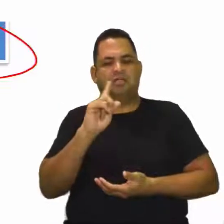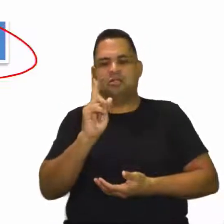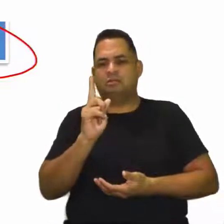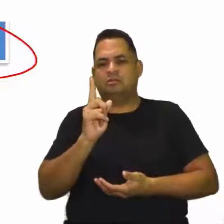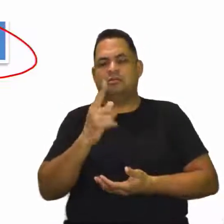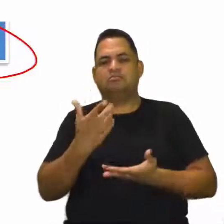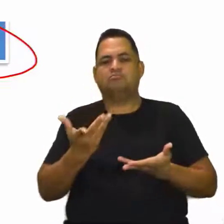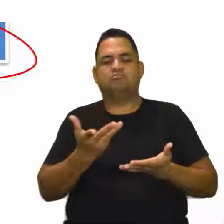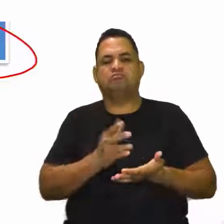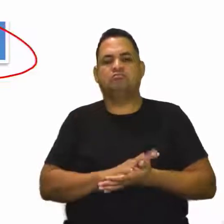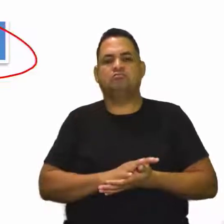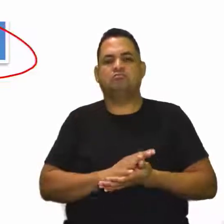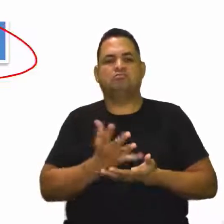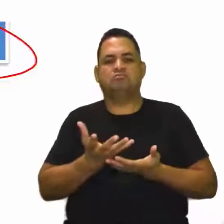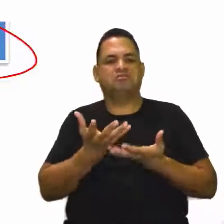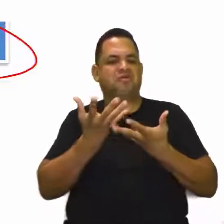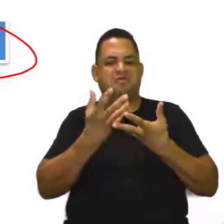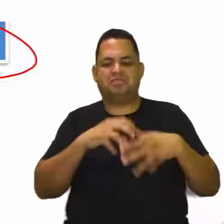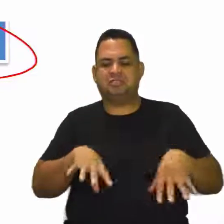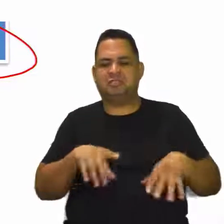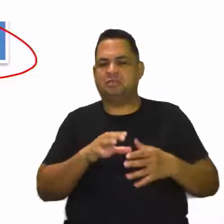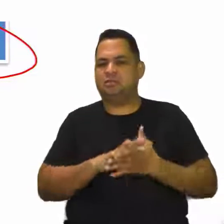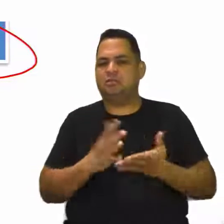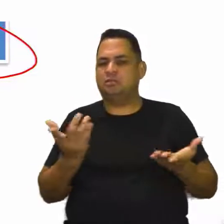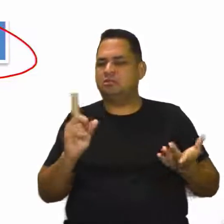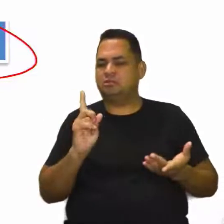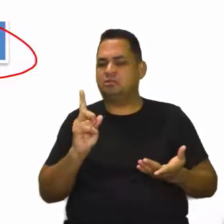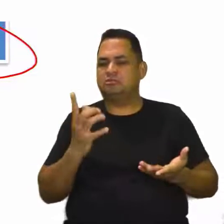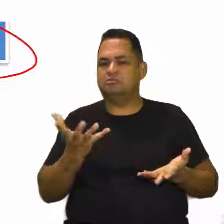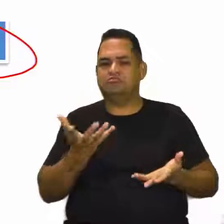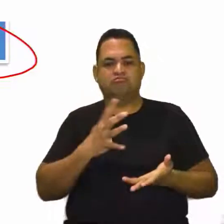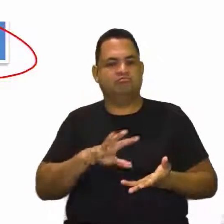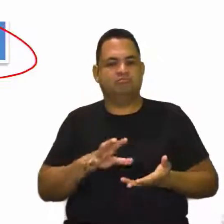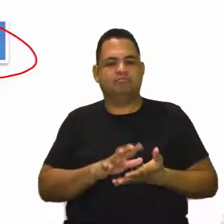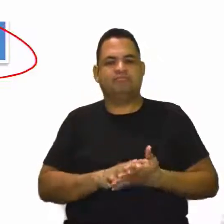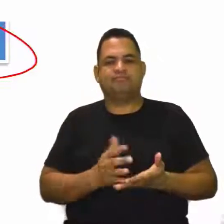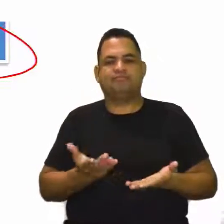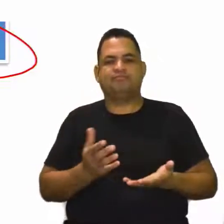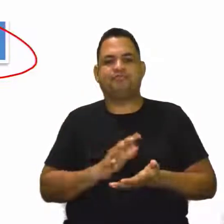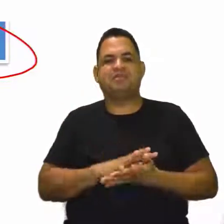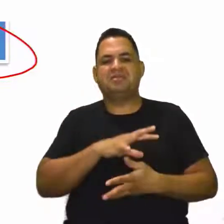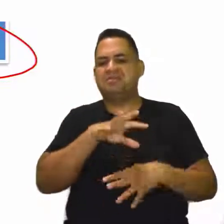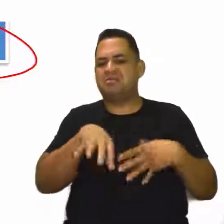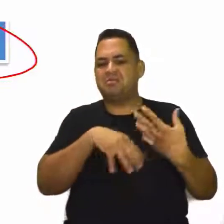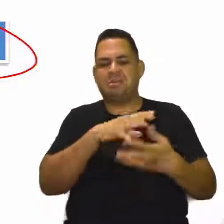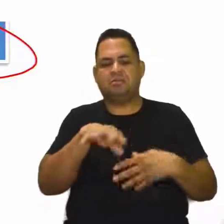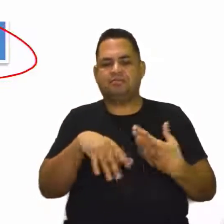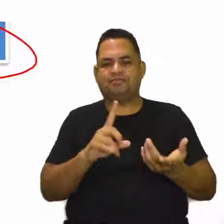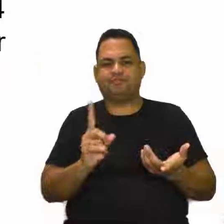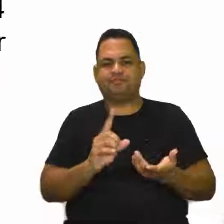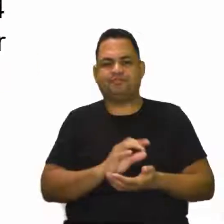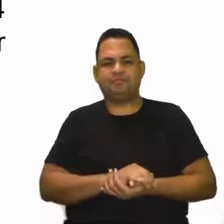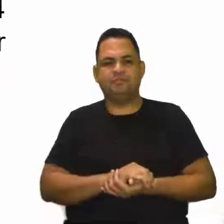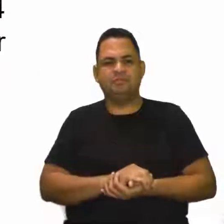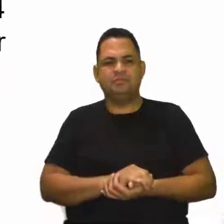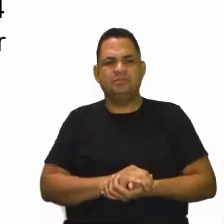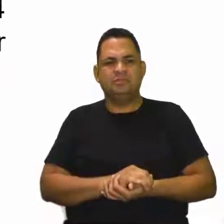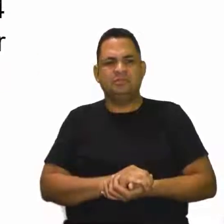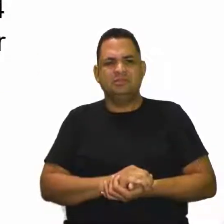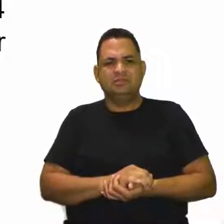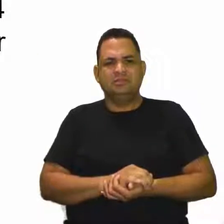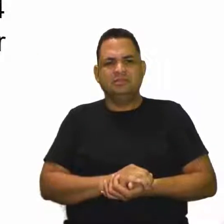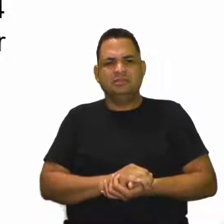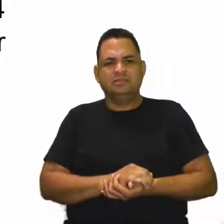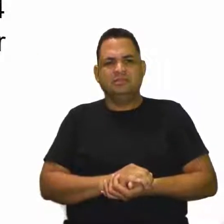assim. Eu não vou ceder por pressão. Não é assim que a coisa funciona. Senão vira bagunça, senhores. Certo? Com